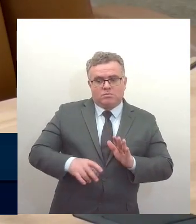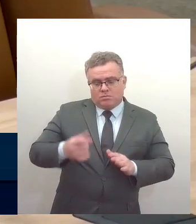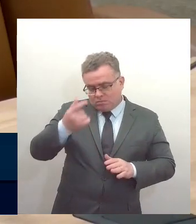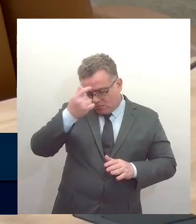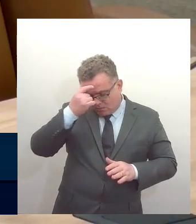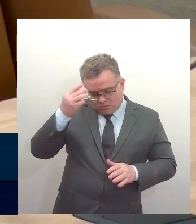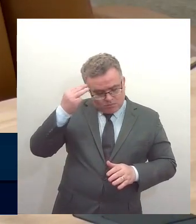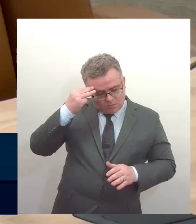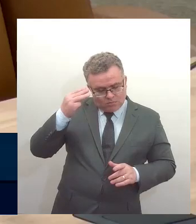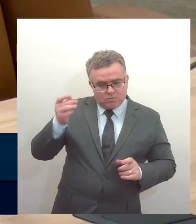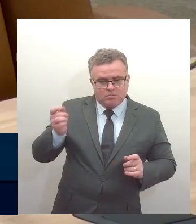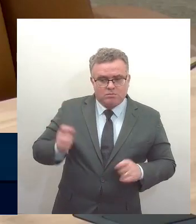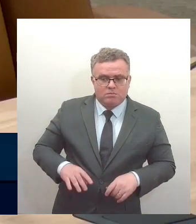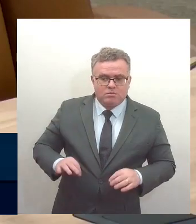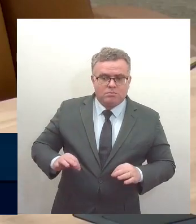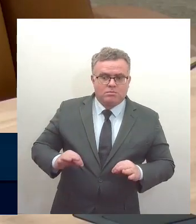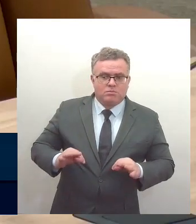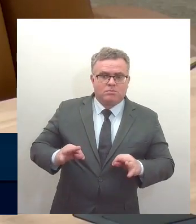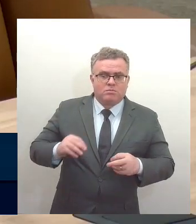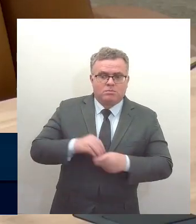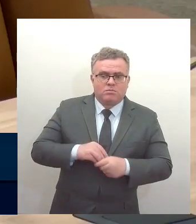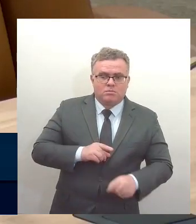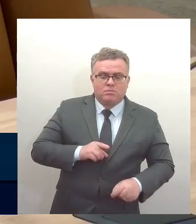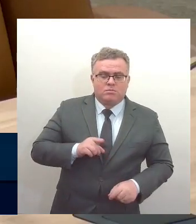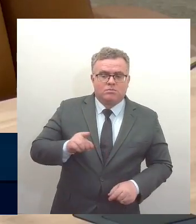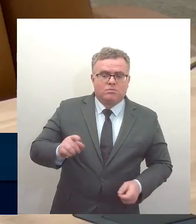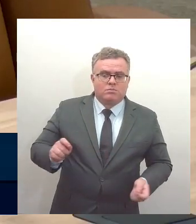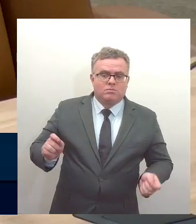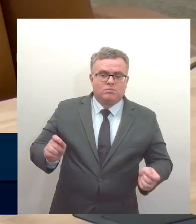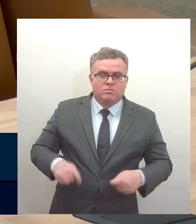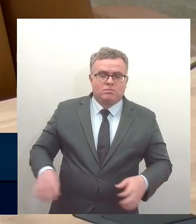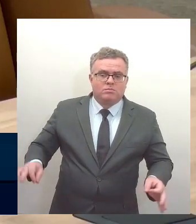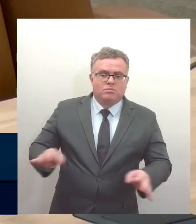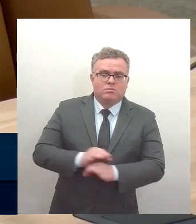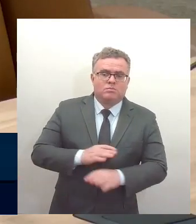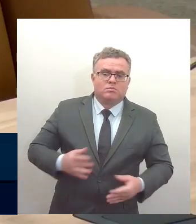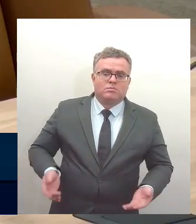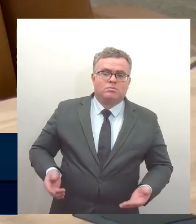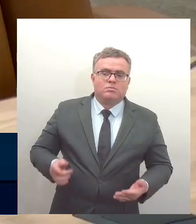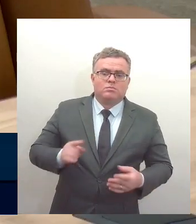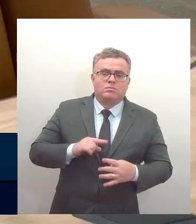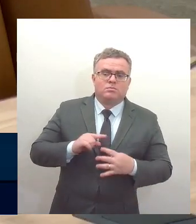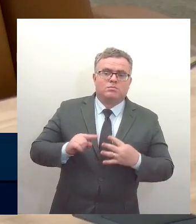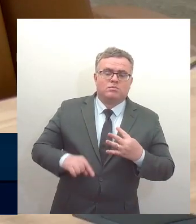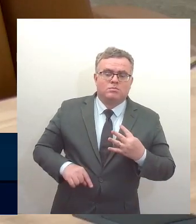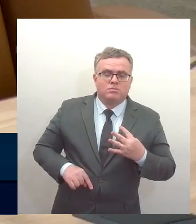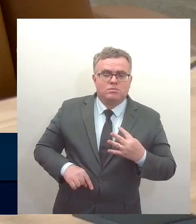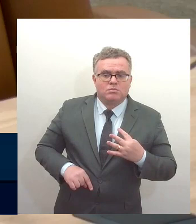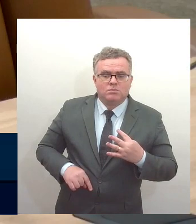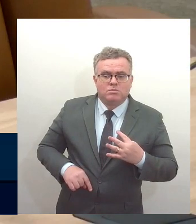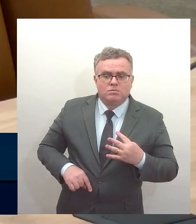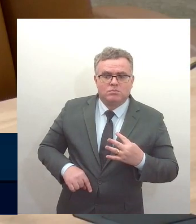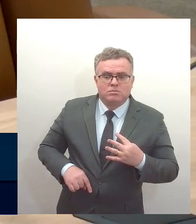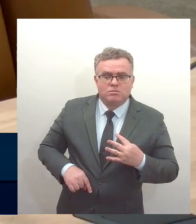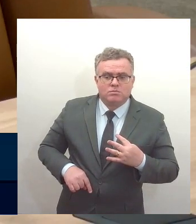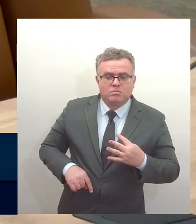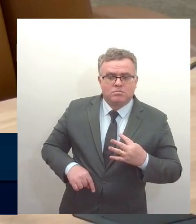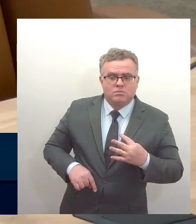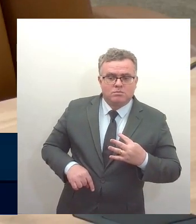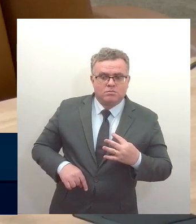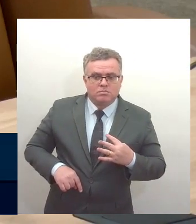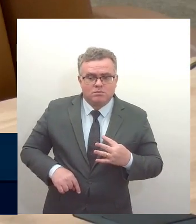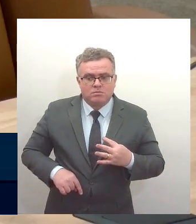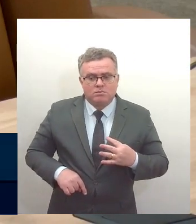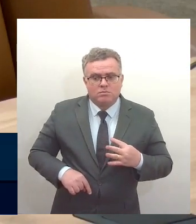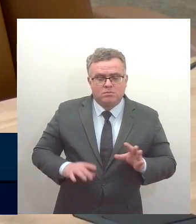lá pronto. São quatro, CER4 por causa disso, né? São quatro categorias a serem atendidas lá. E muitas